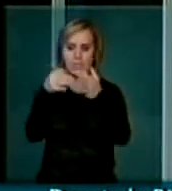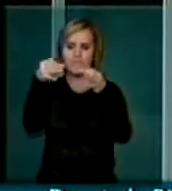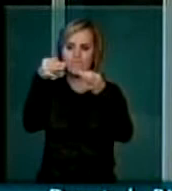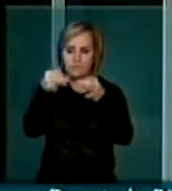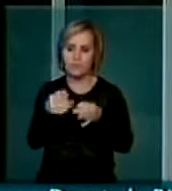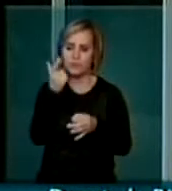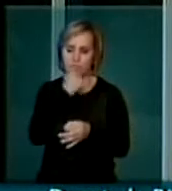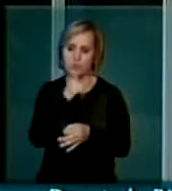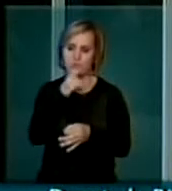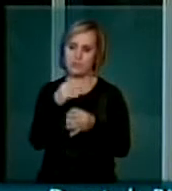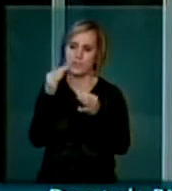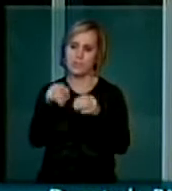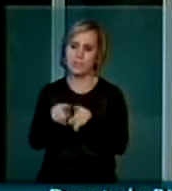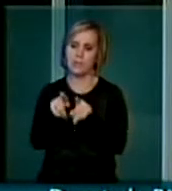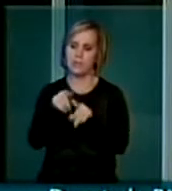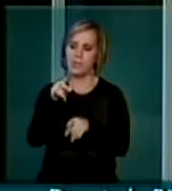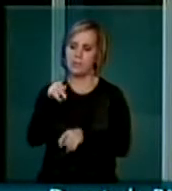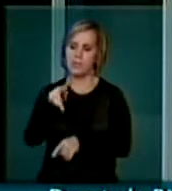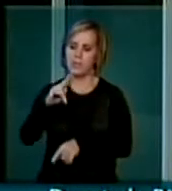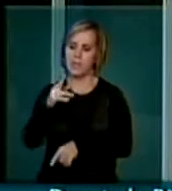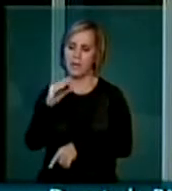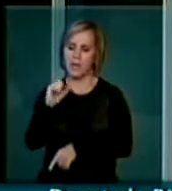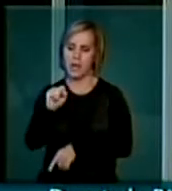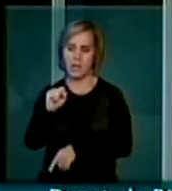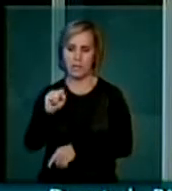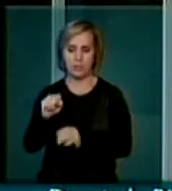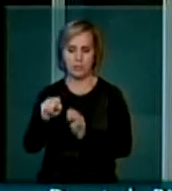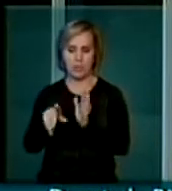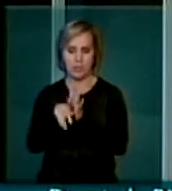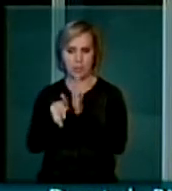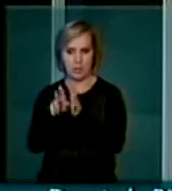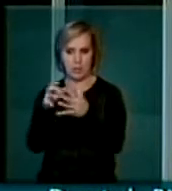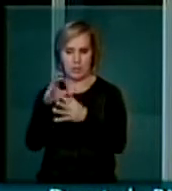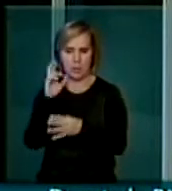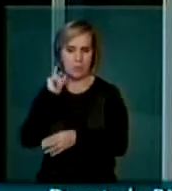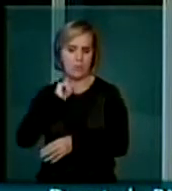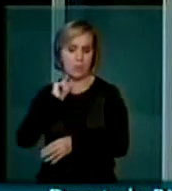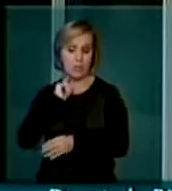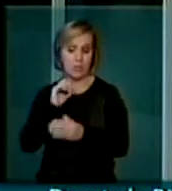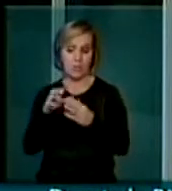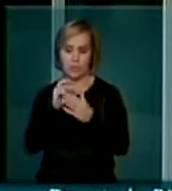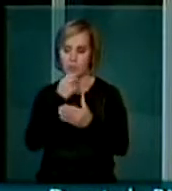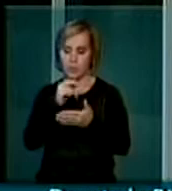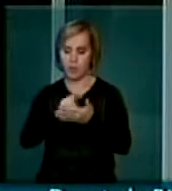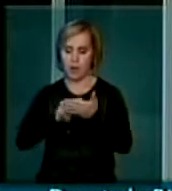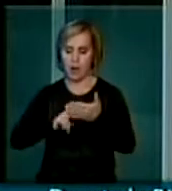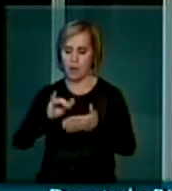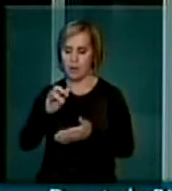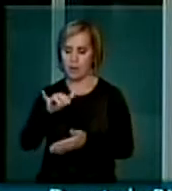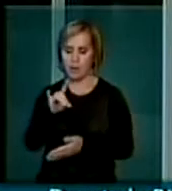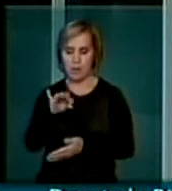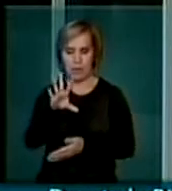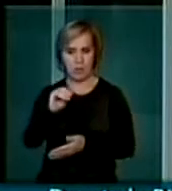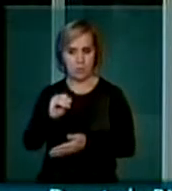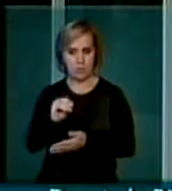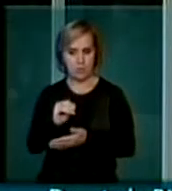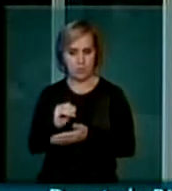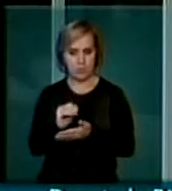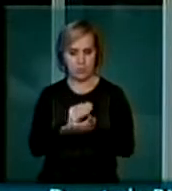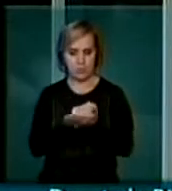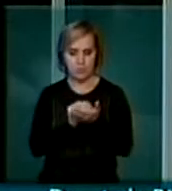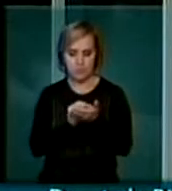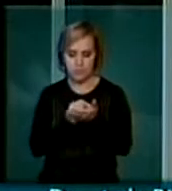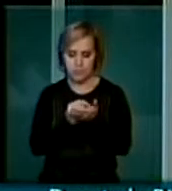do PHS de Minas Gerais, e com o Índio da Costa de relator, o grupo de trabalho produziu o embrião da reforma política